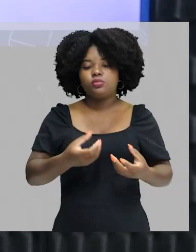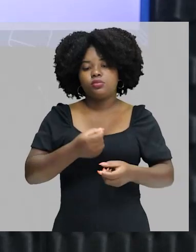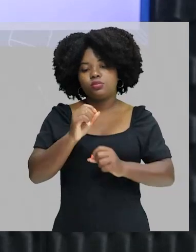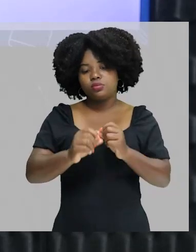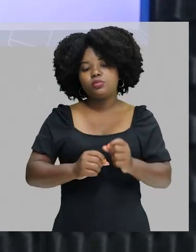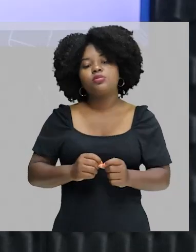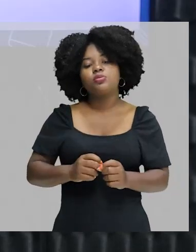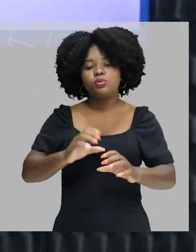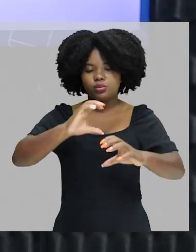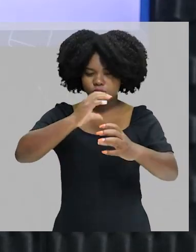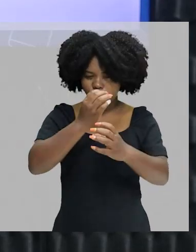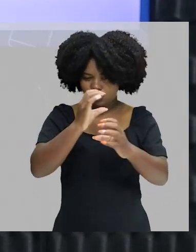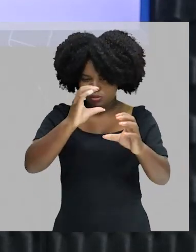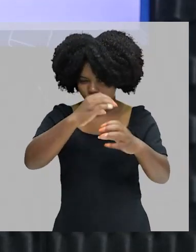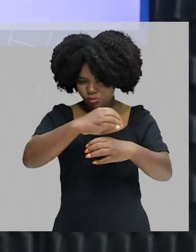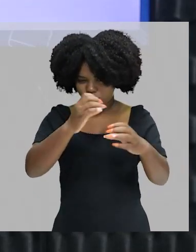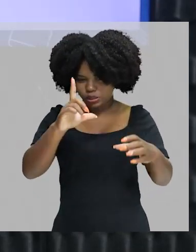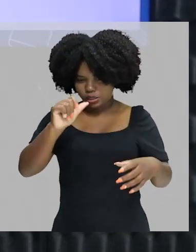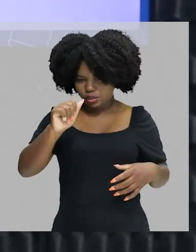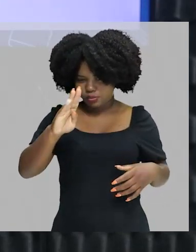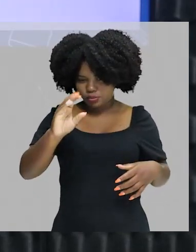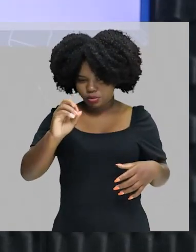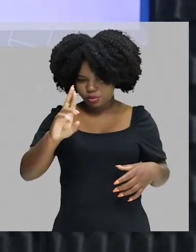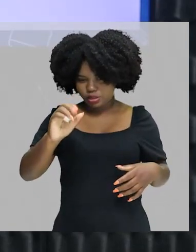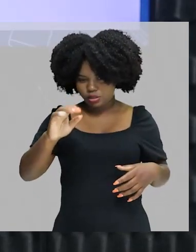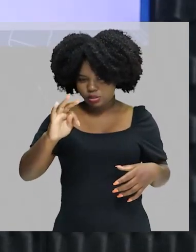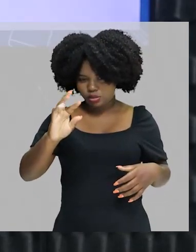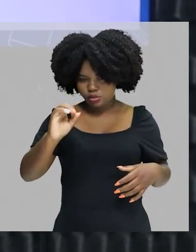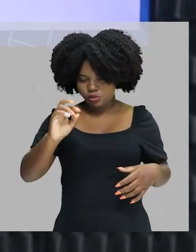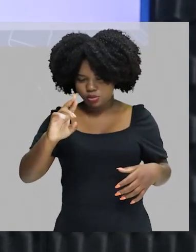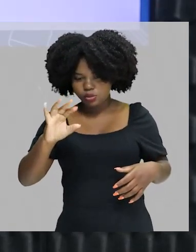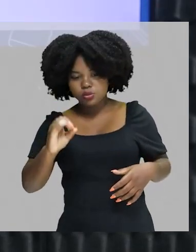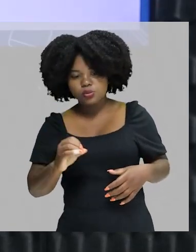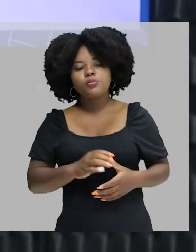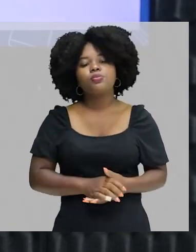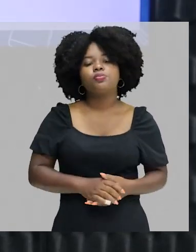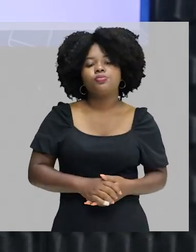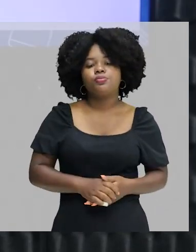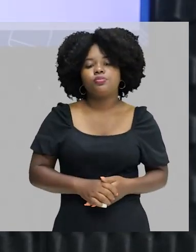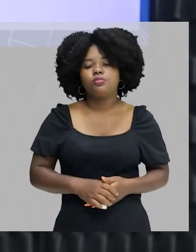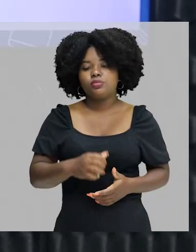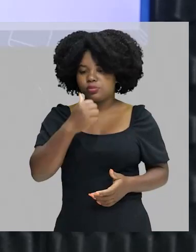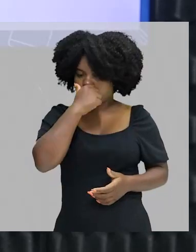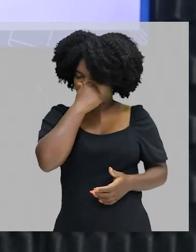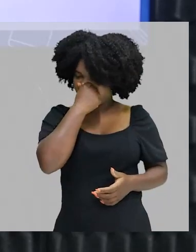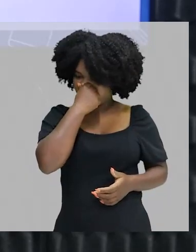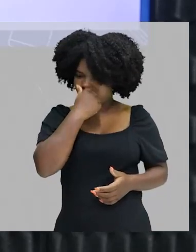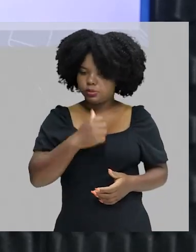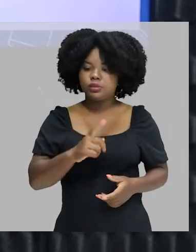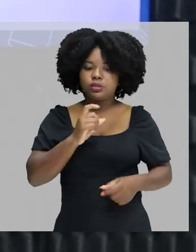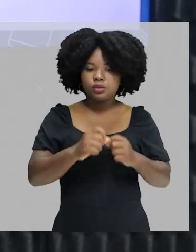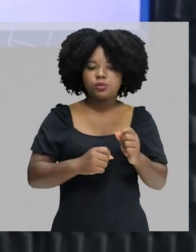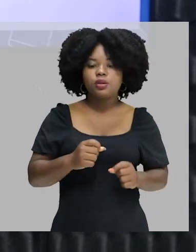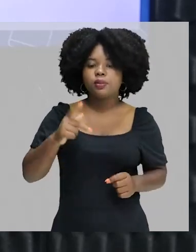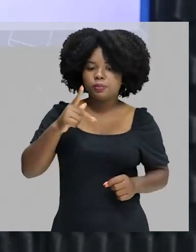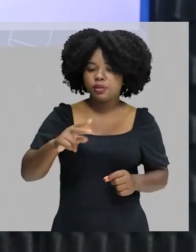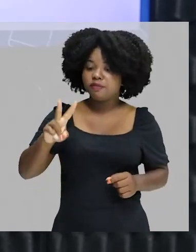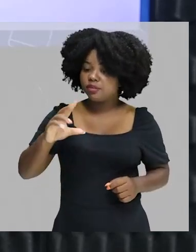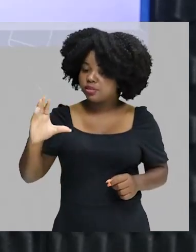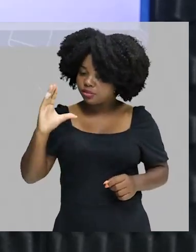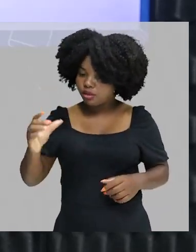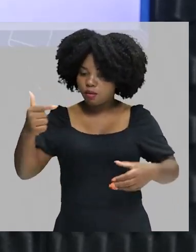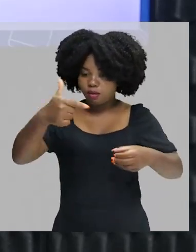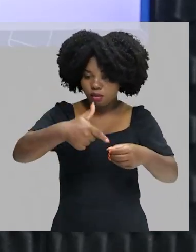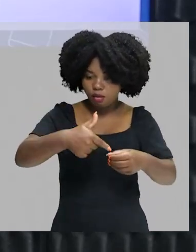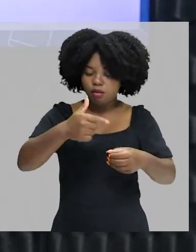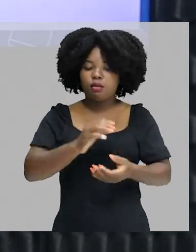em laboratório, em geral, de produtos derivados do petróleo. Então, podemos dizer que a fonte